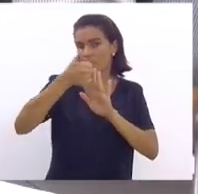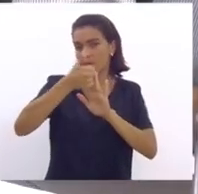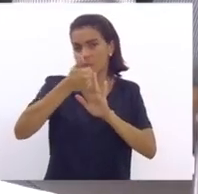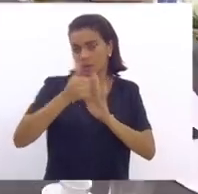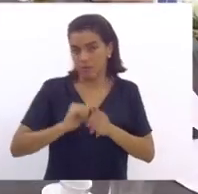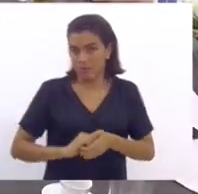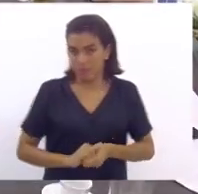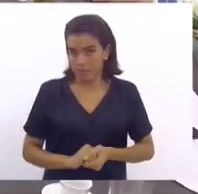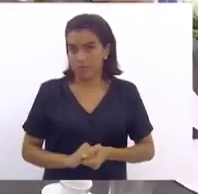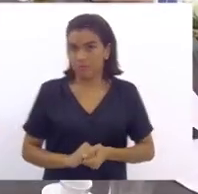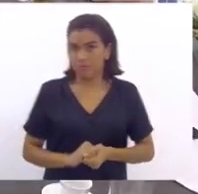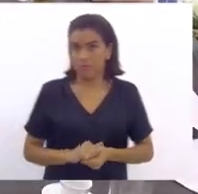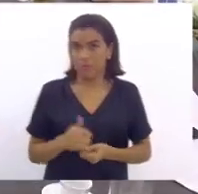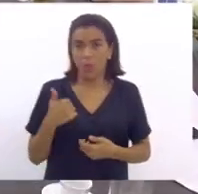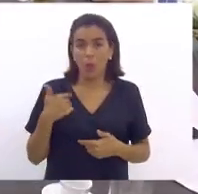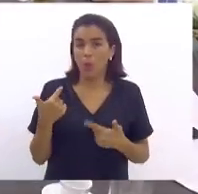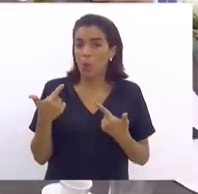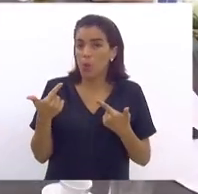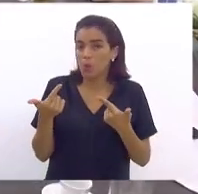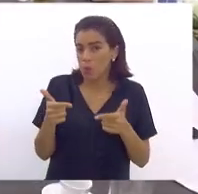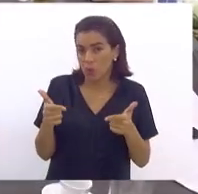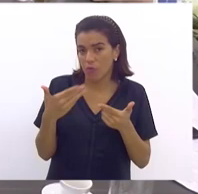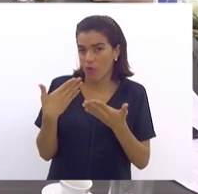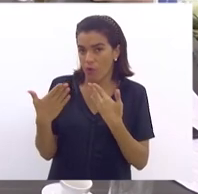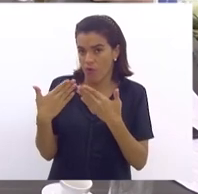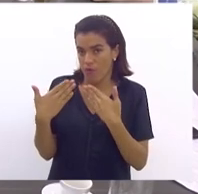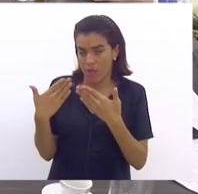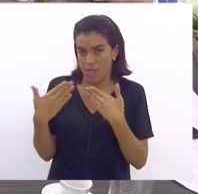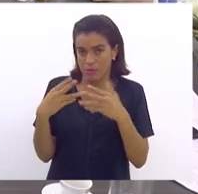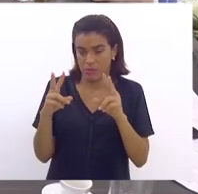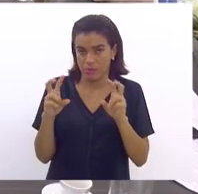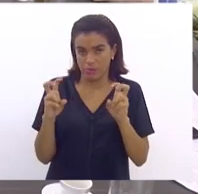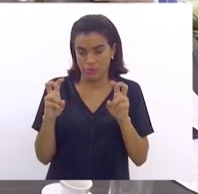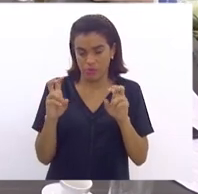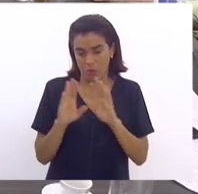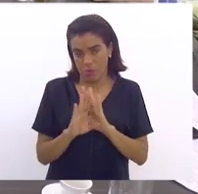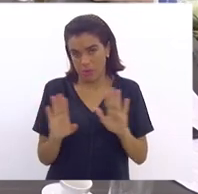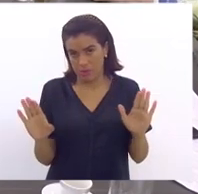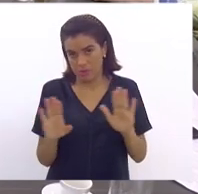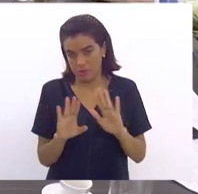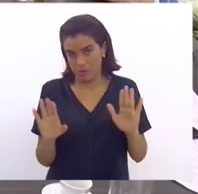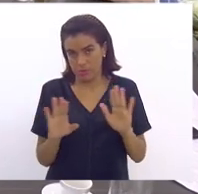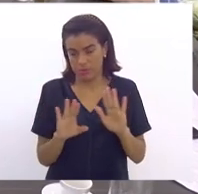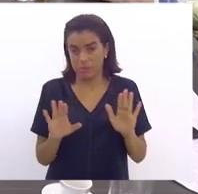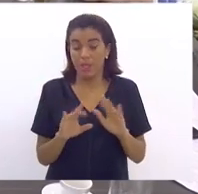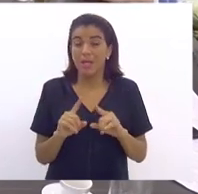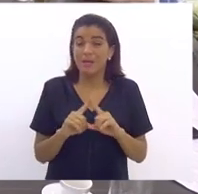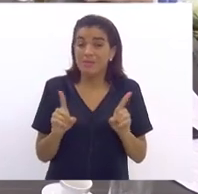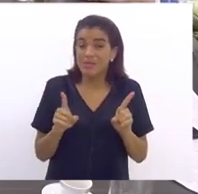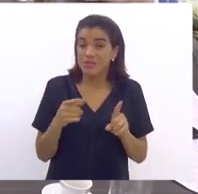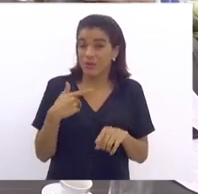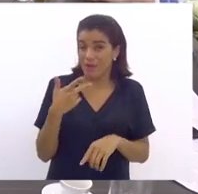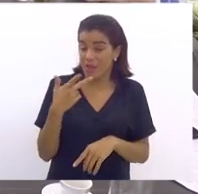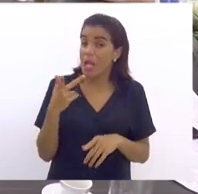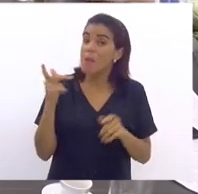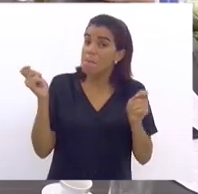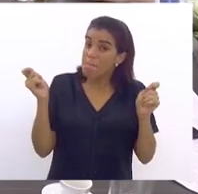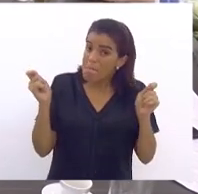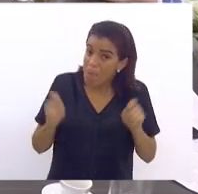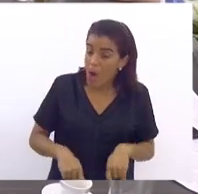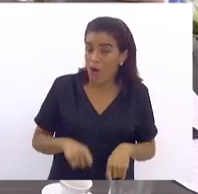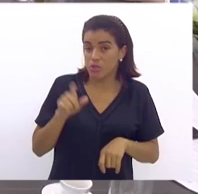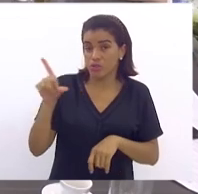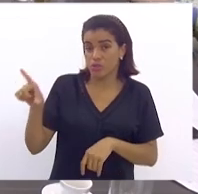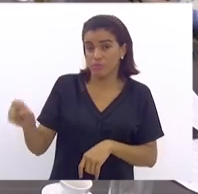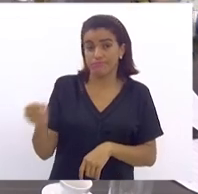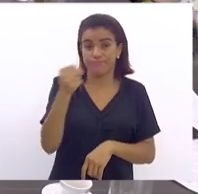Aqui eu não tive nenhuma conversa com o governador nesse sentido. Não estou falando por ele nem pelo governo. Mas eu estou dizendo que ele pode escolher outro. O